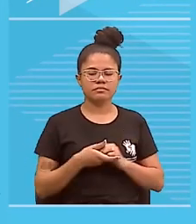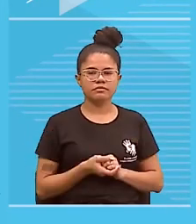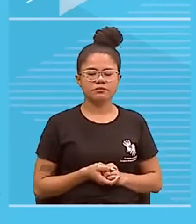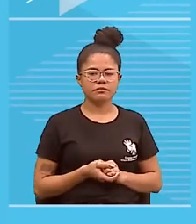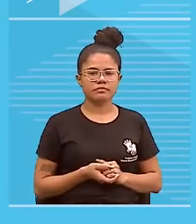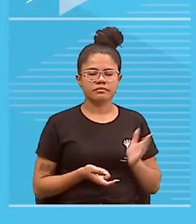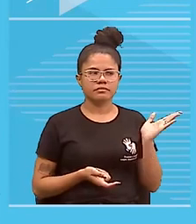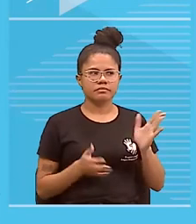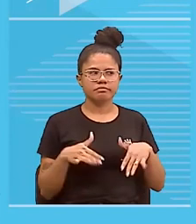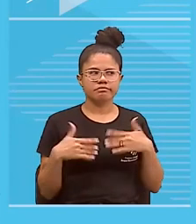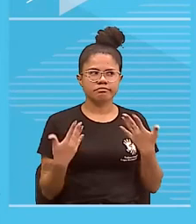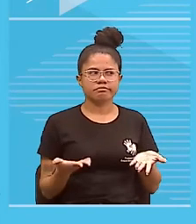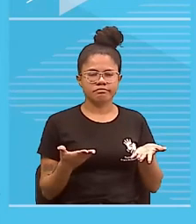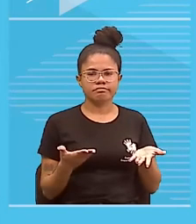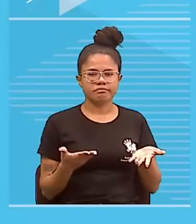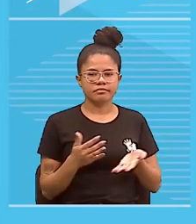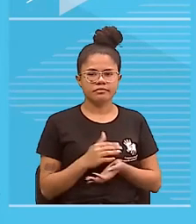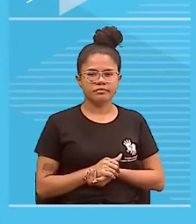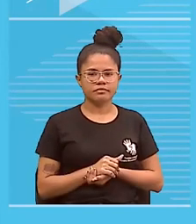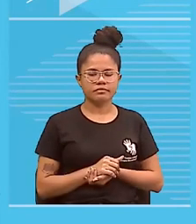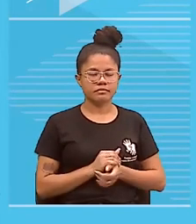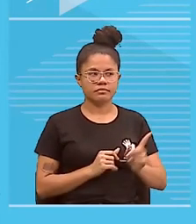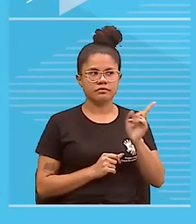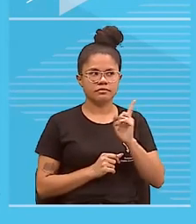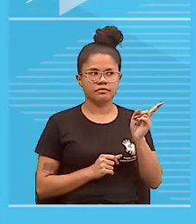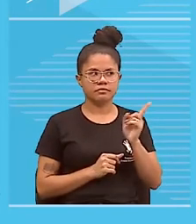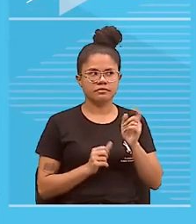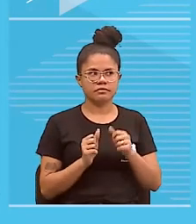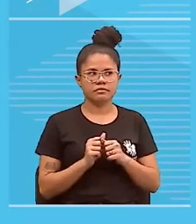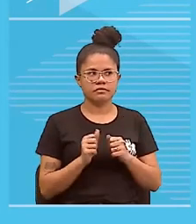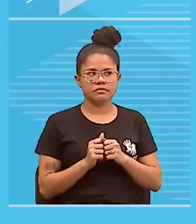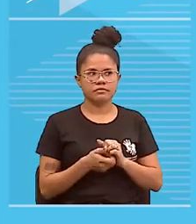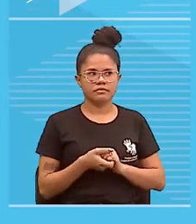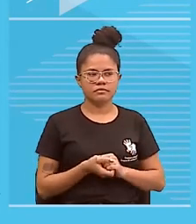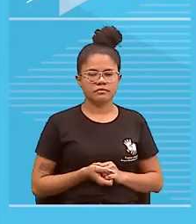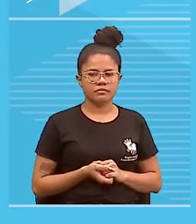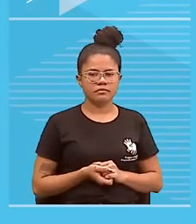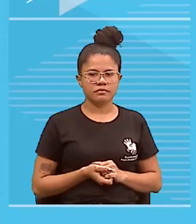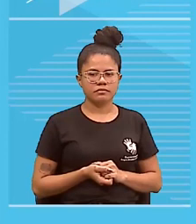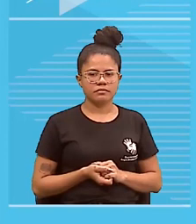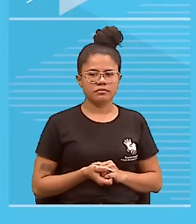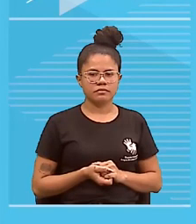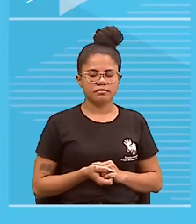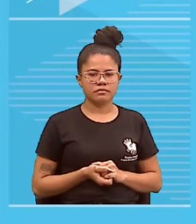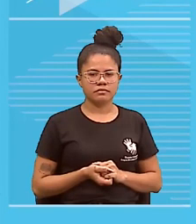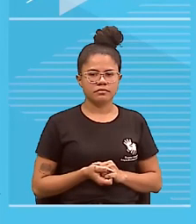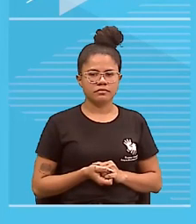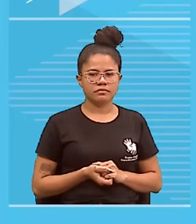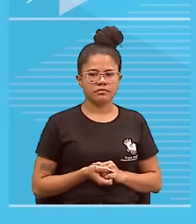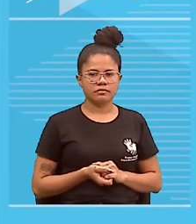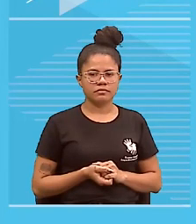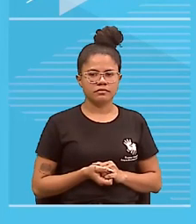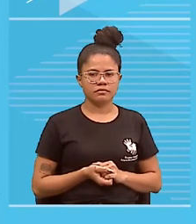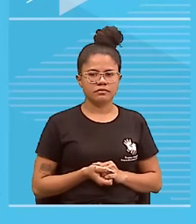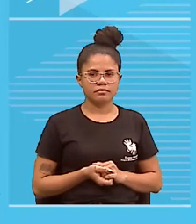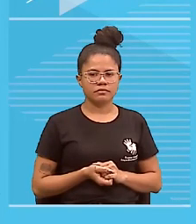o que função Genética é essa que esses polissacarídeos fazem Que bom eles